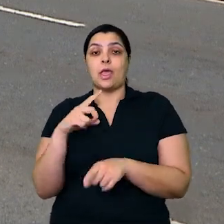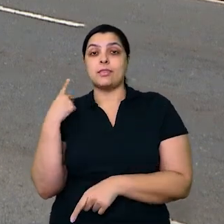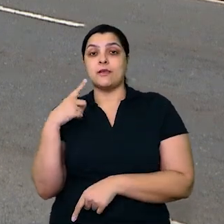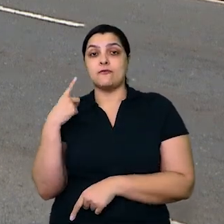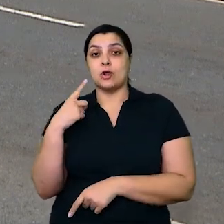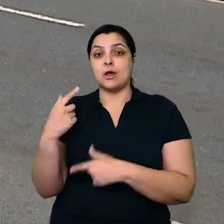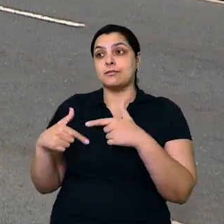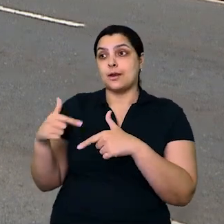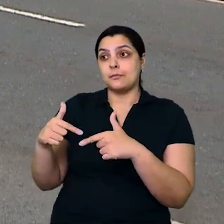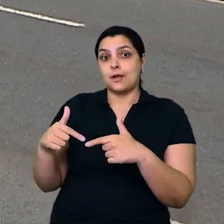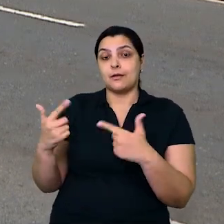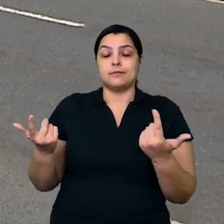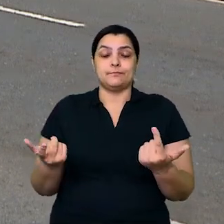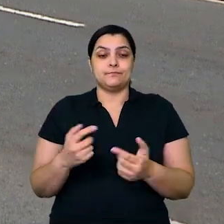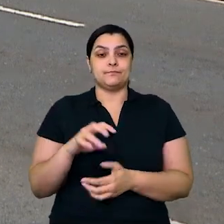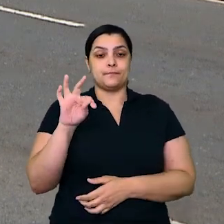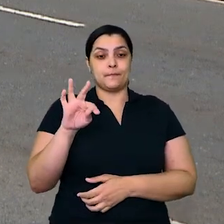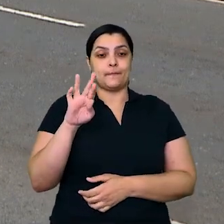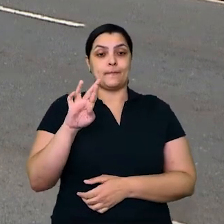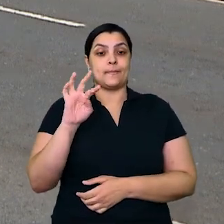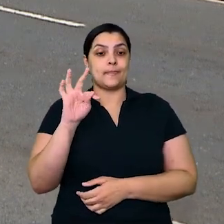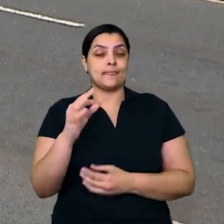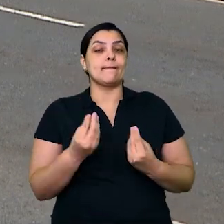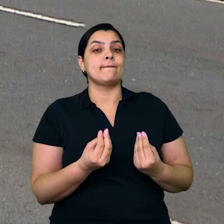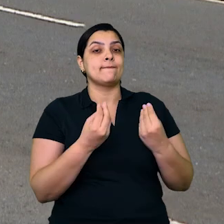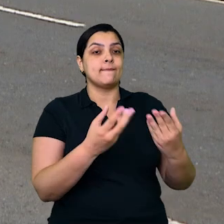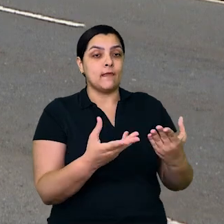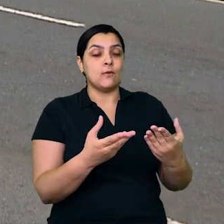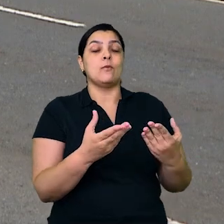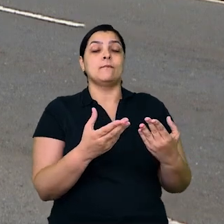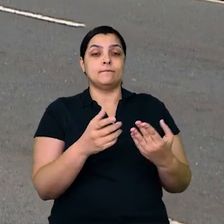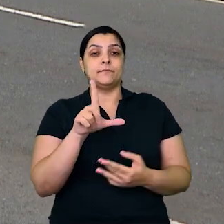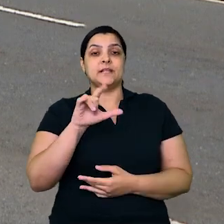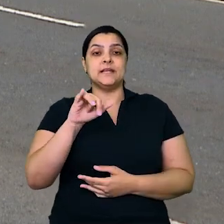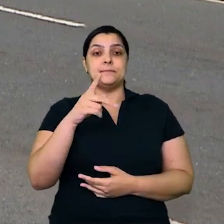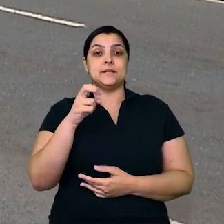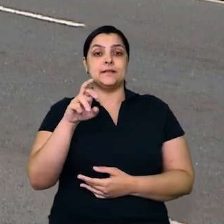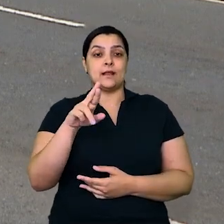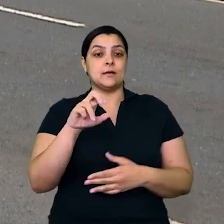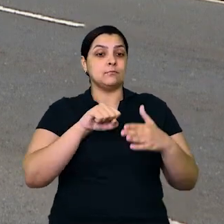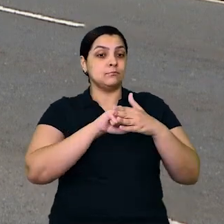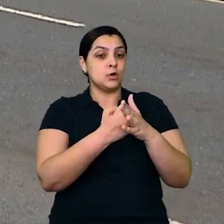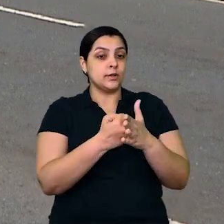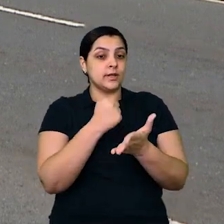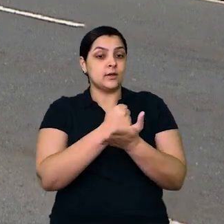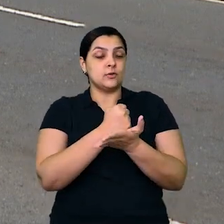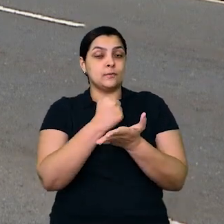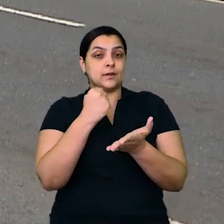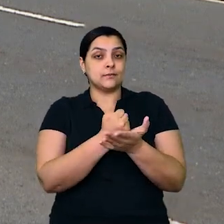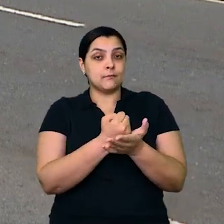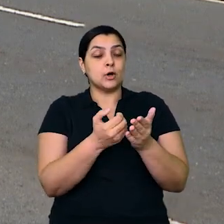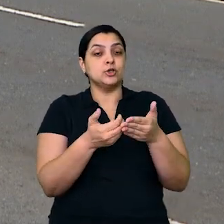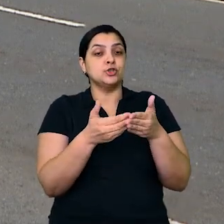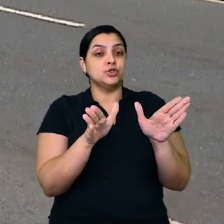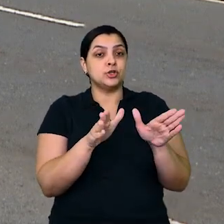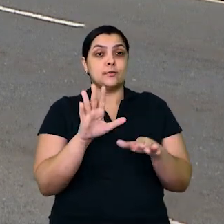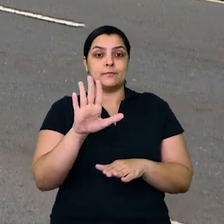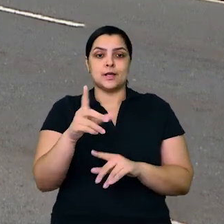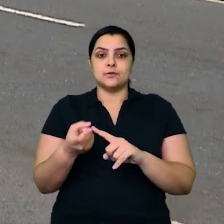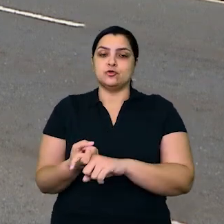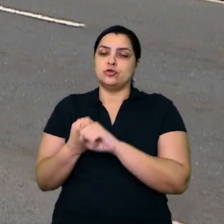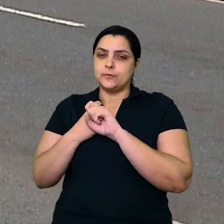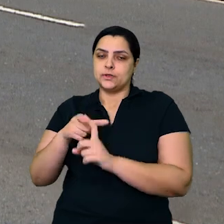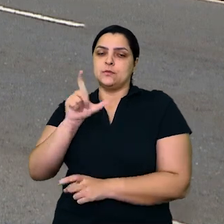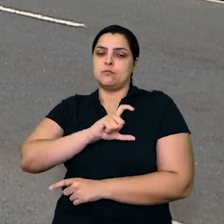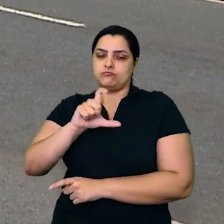advogado. O Tribunal Regional do Trabalho de Origem concedeu liminar em relação ao bloqueio dos passaportes, mas manteve a suspensão das